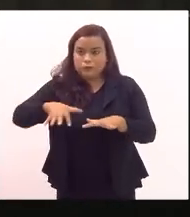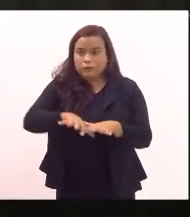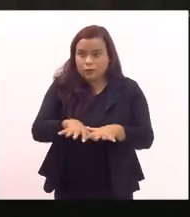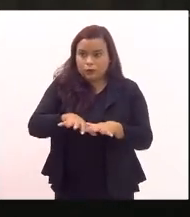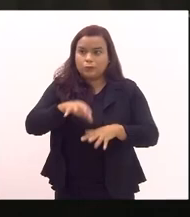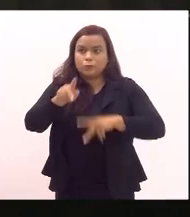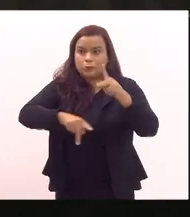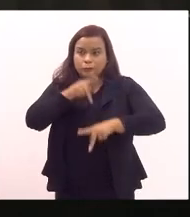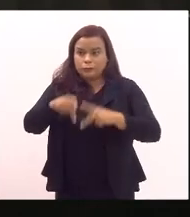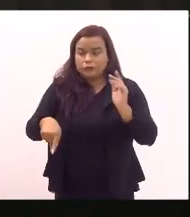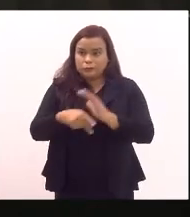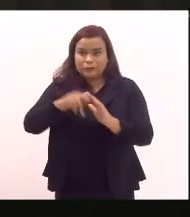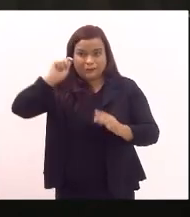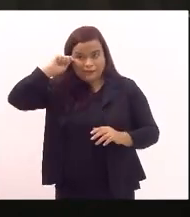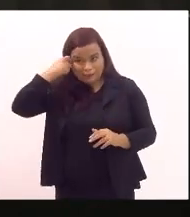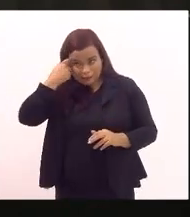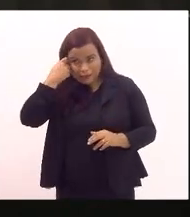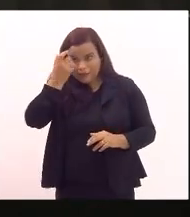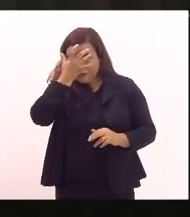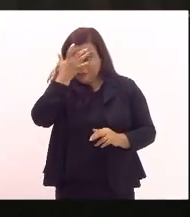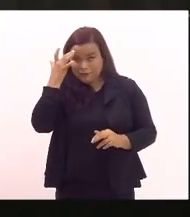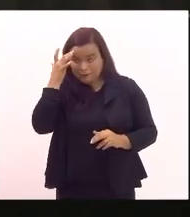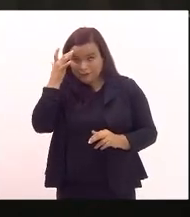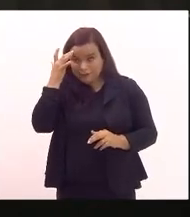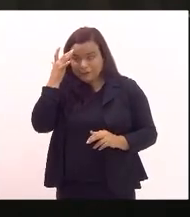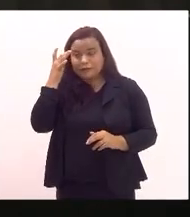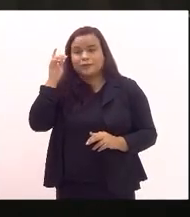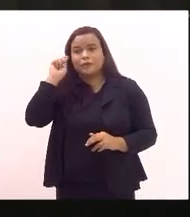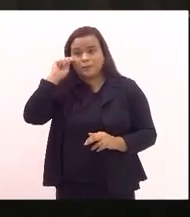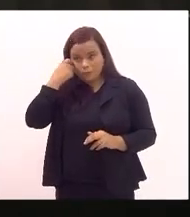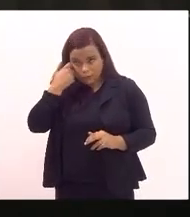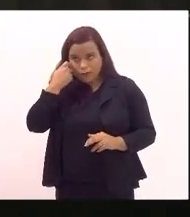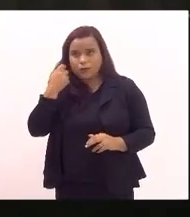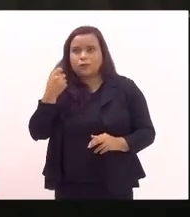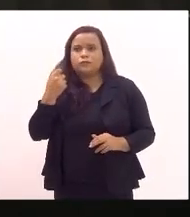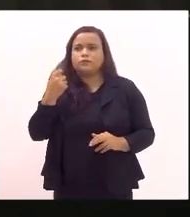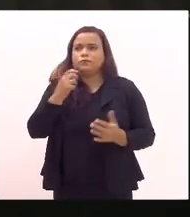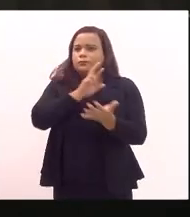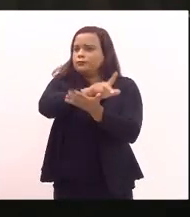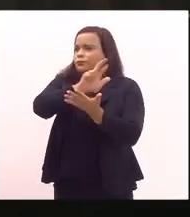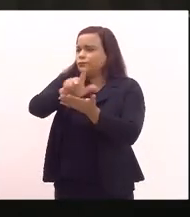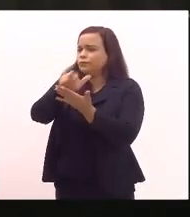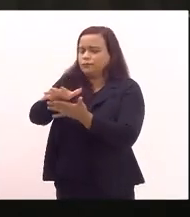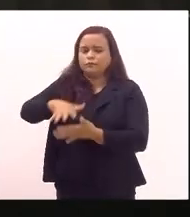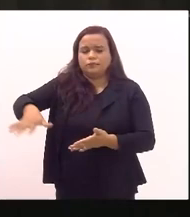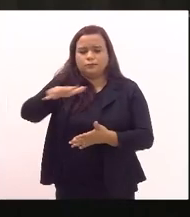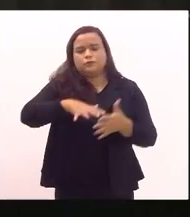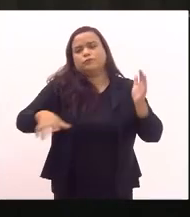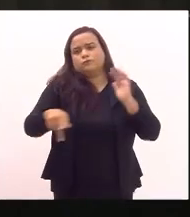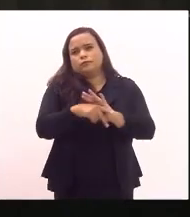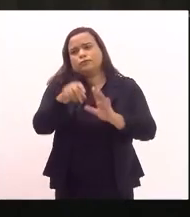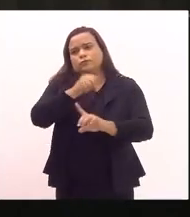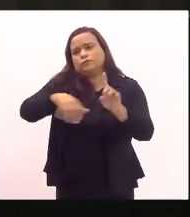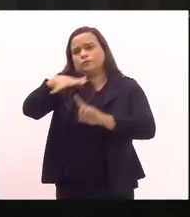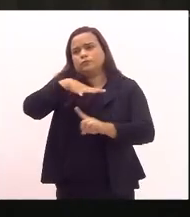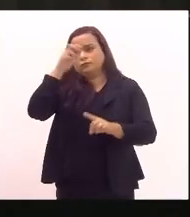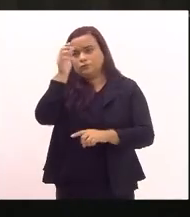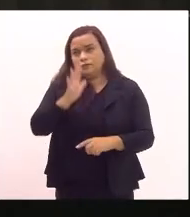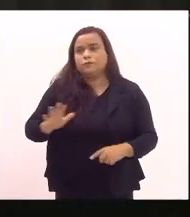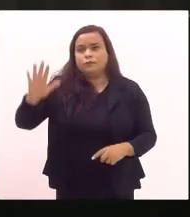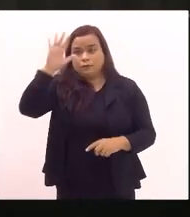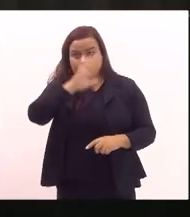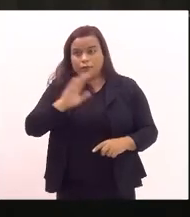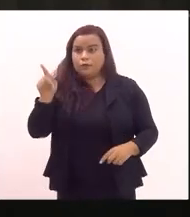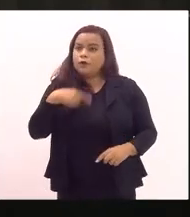da população negra do Povo preto nas mais diversas esferas da sociedade brasileira e a gente fala